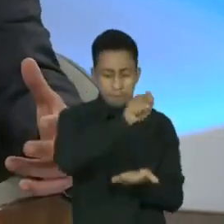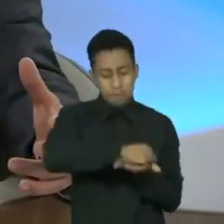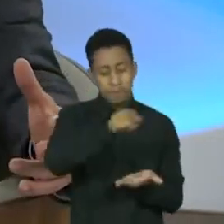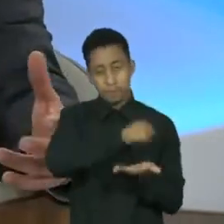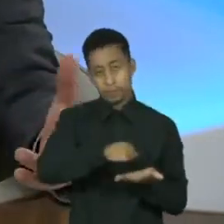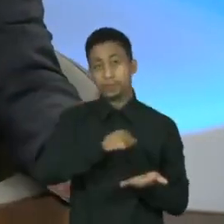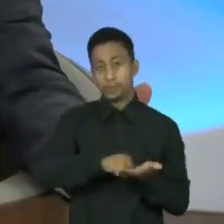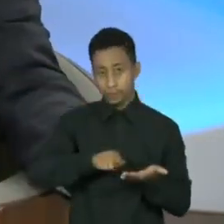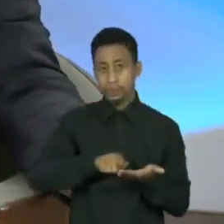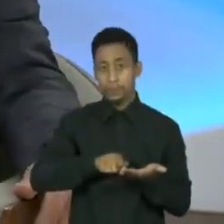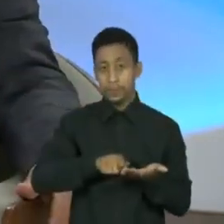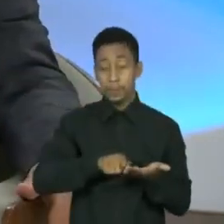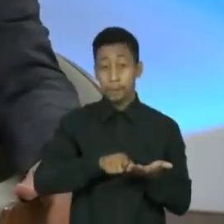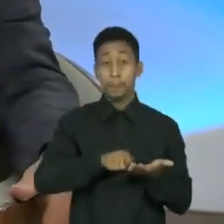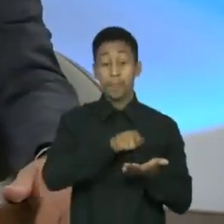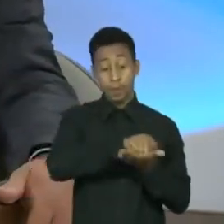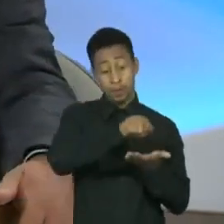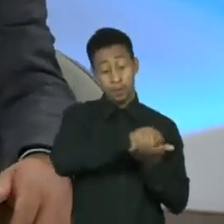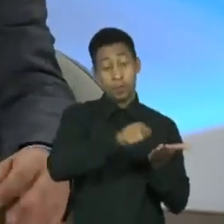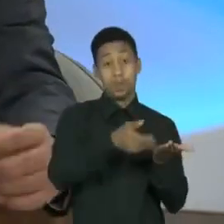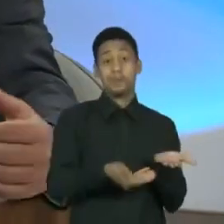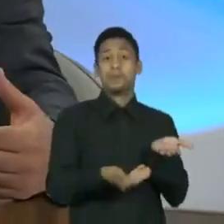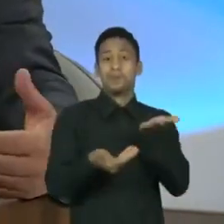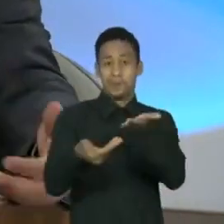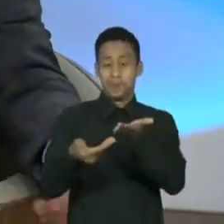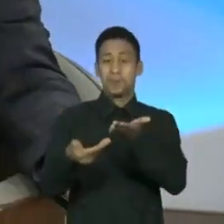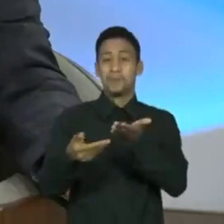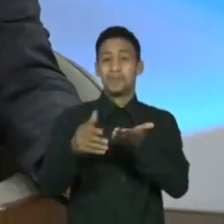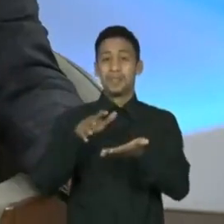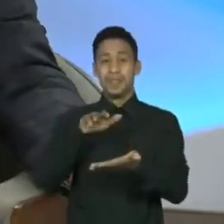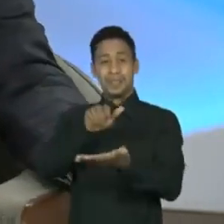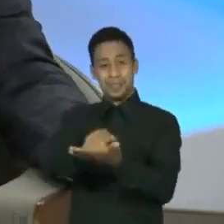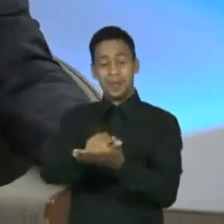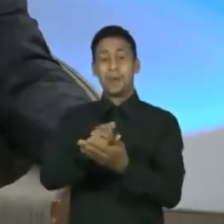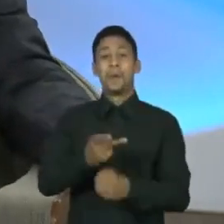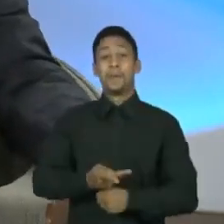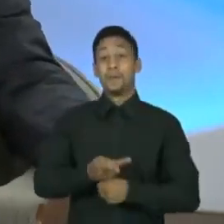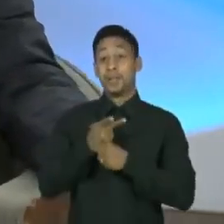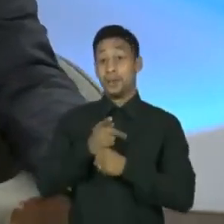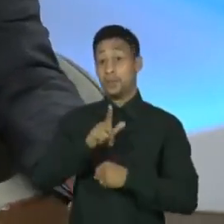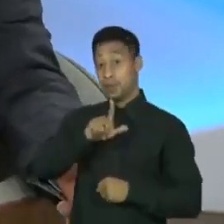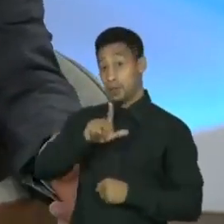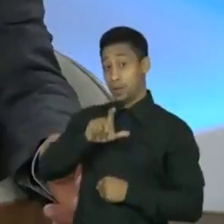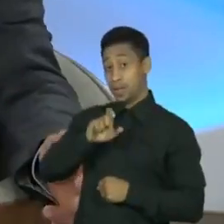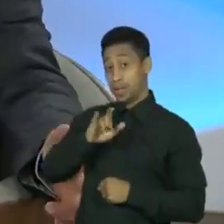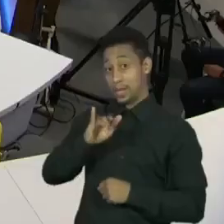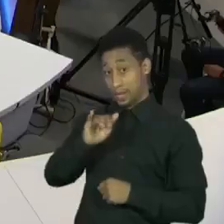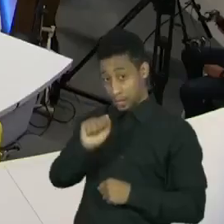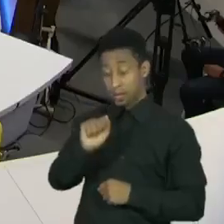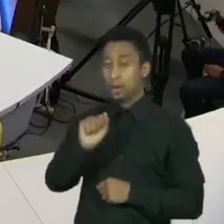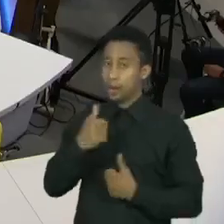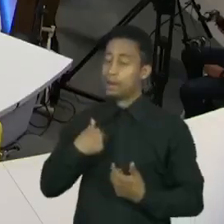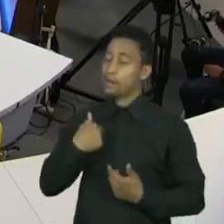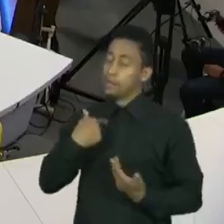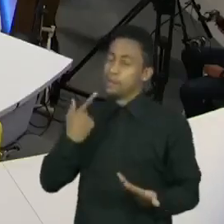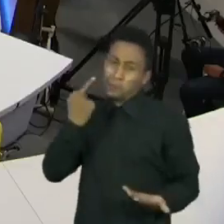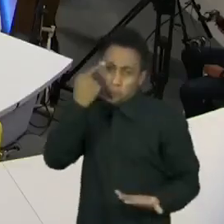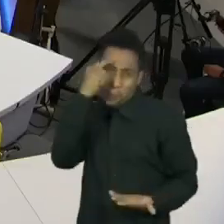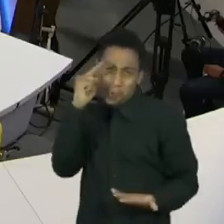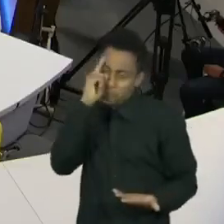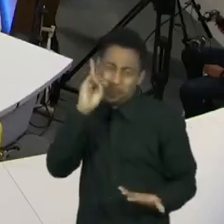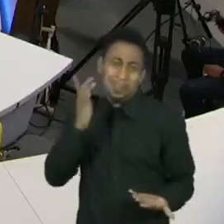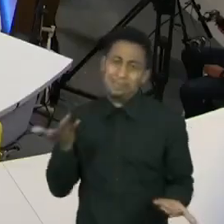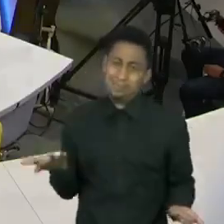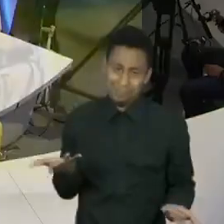livro para concorrer ao Prêmio Leia, eu tinha sérias dúvidas, eu não tinha consciência, eu